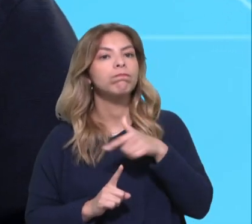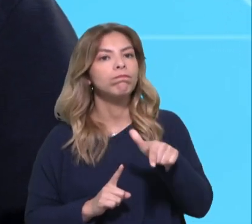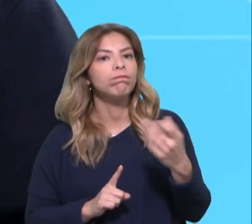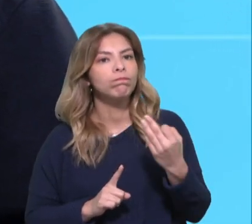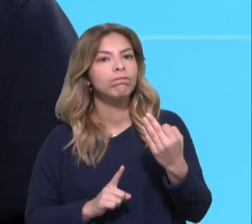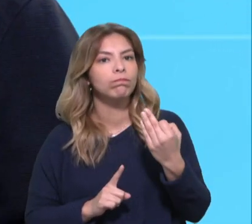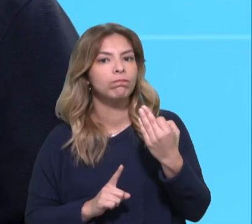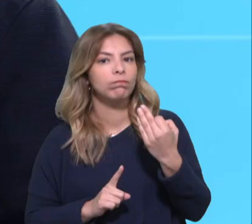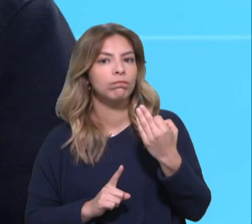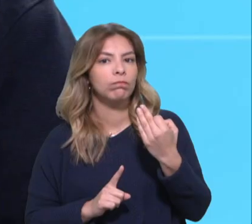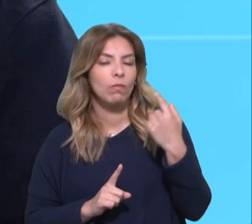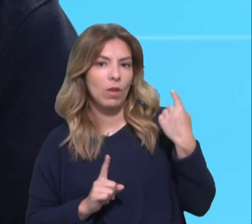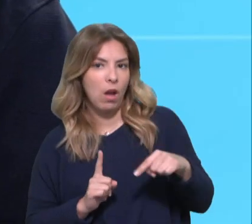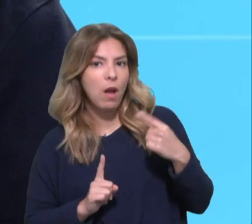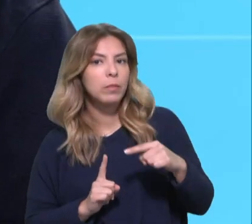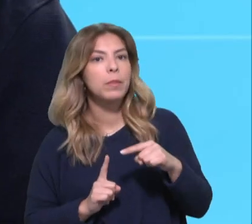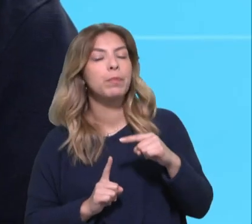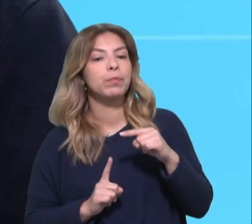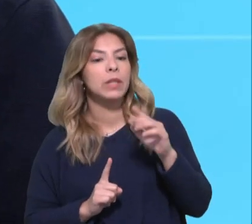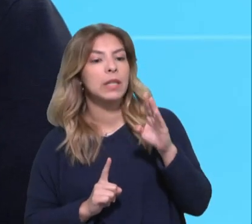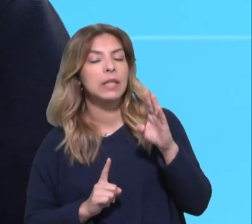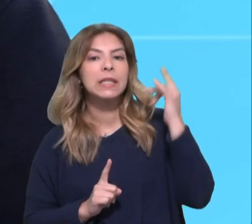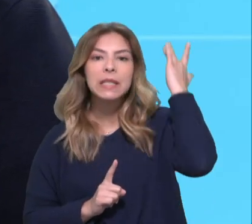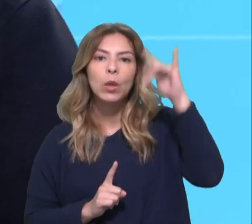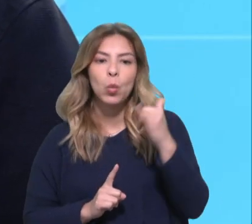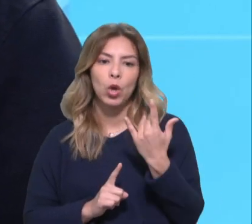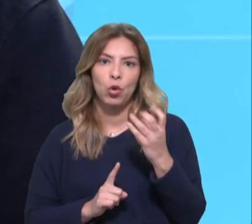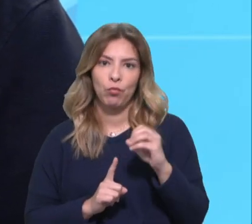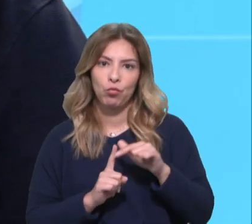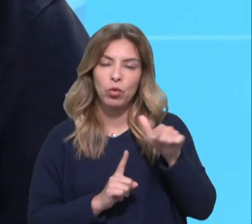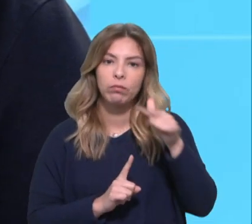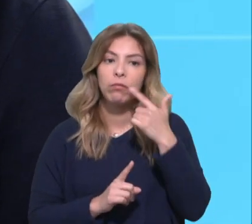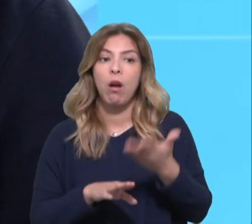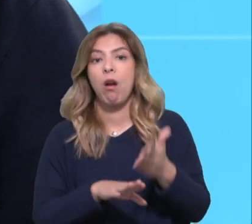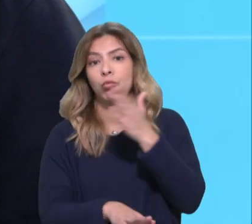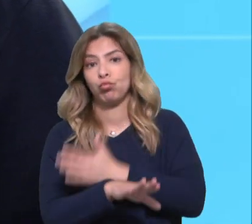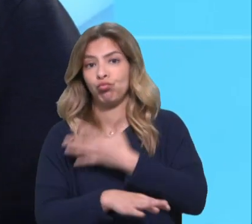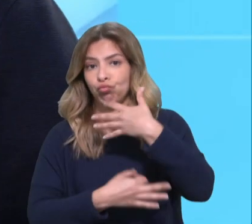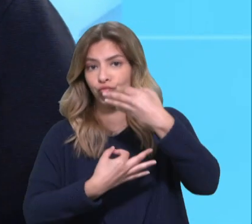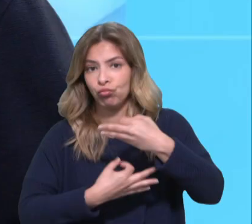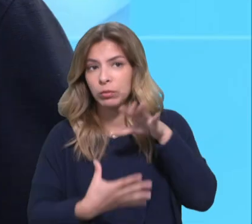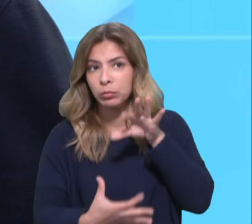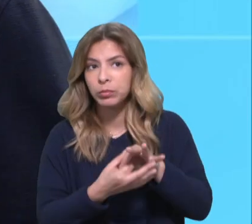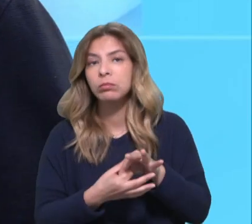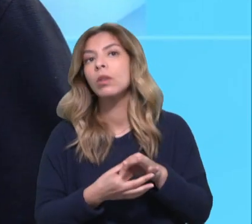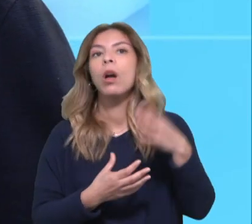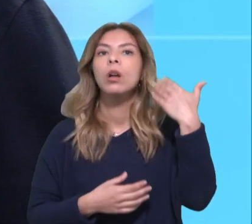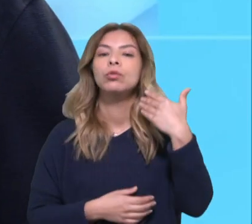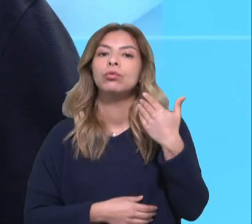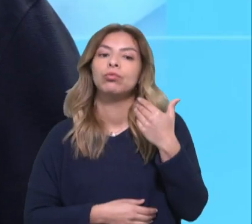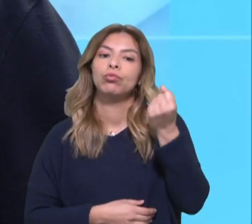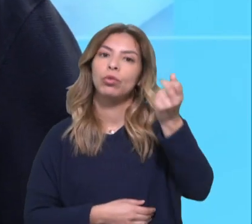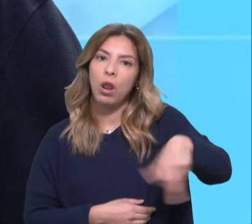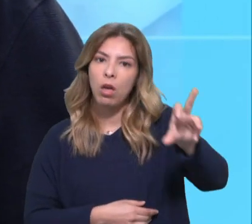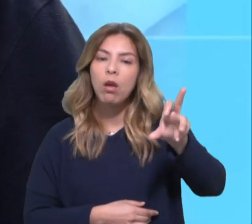andores do Santo Ivo, que é referenciado pela Justiça, o andor é transportado pelas forças da GNR, que no fundo até